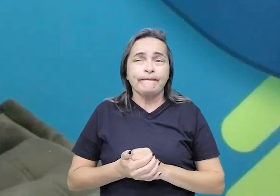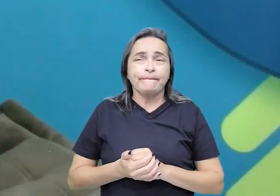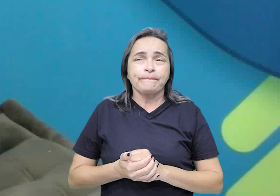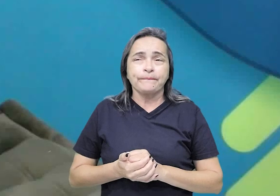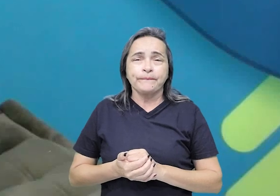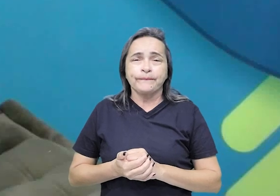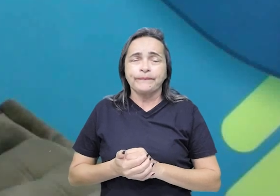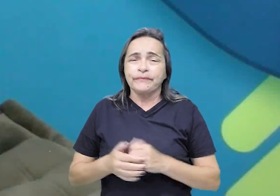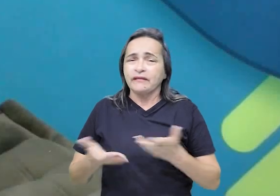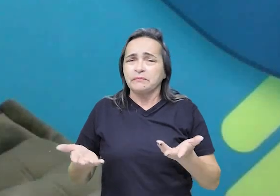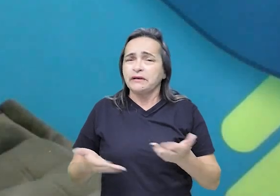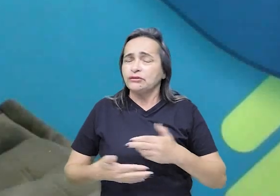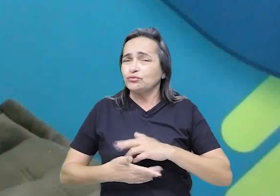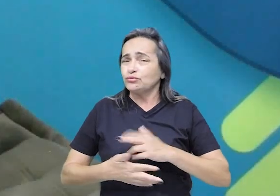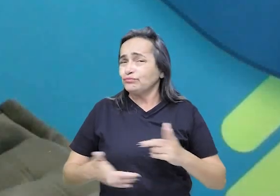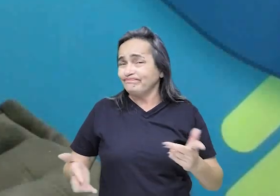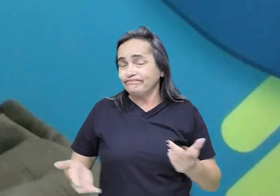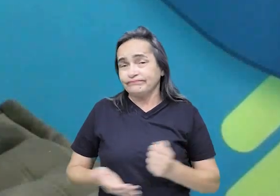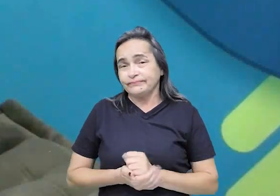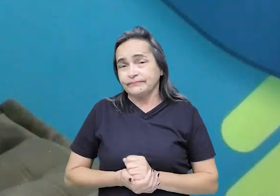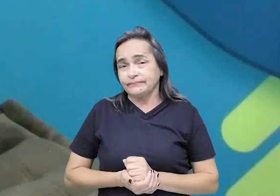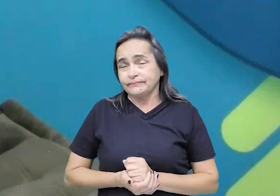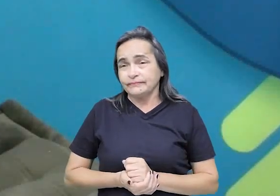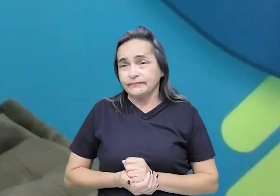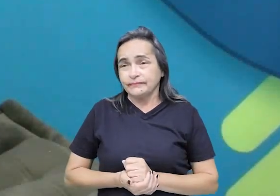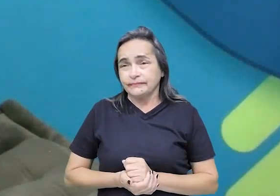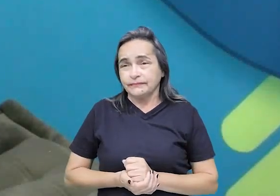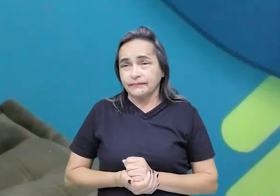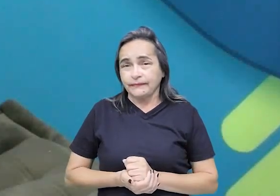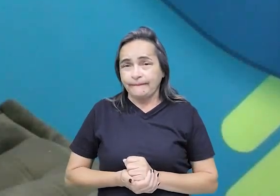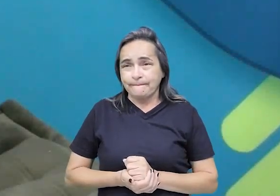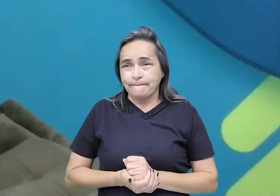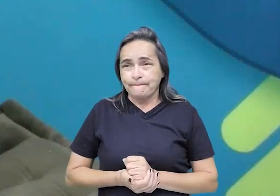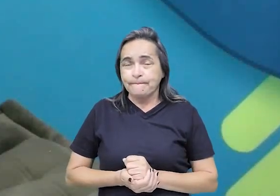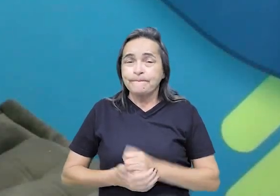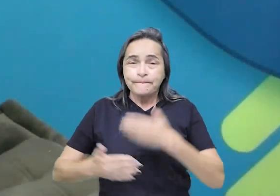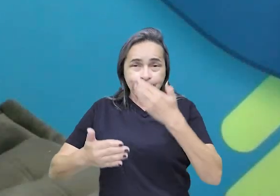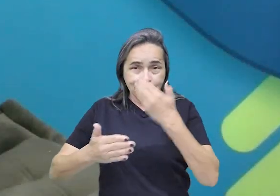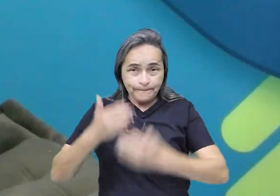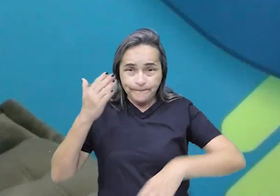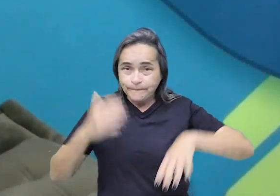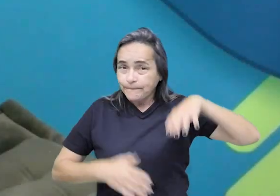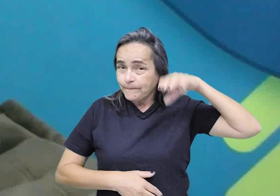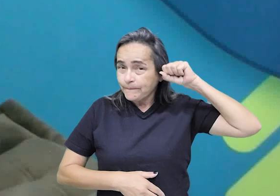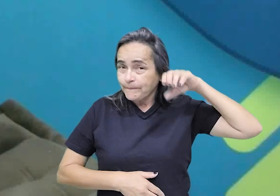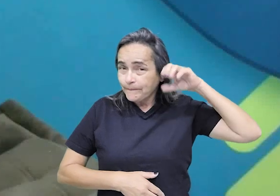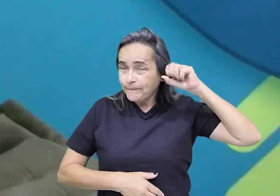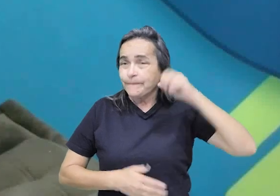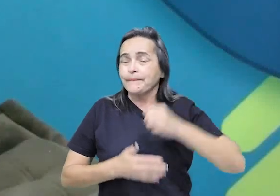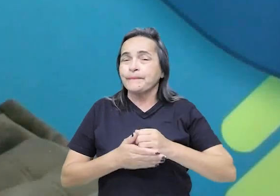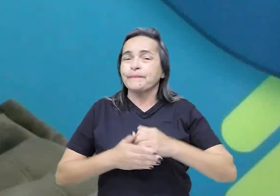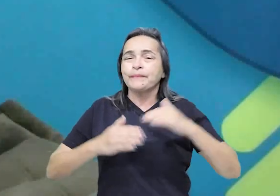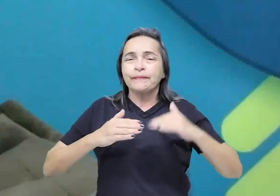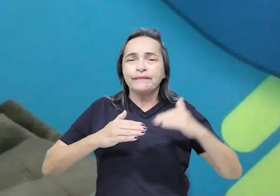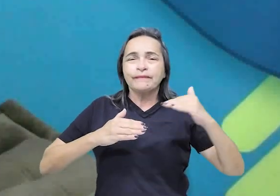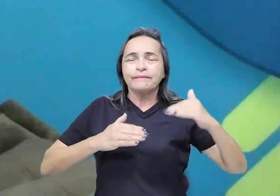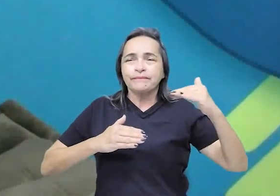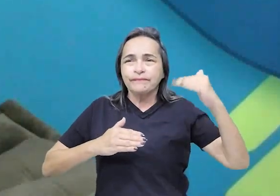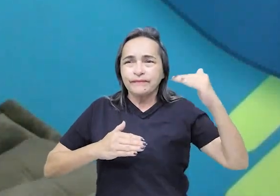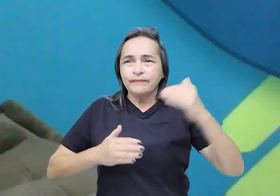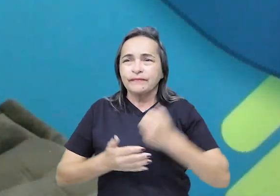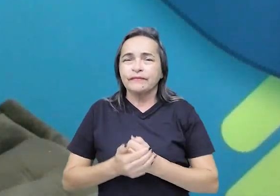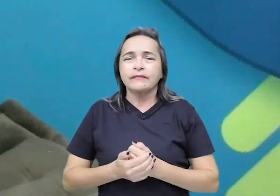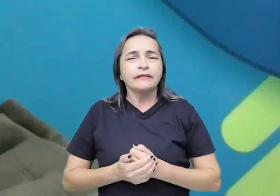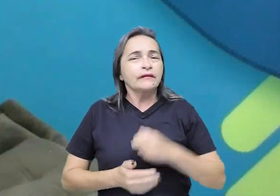Vamos dizer assim, generalizada, genérica, né? E aí, a perda auditiva, ela tem níveis e ela nunca